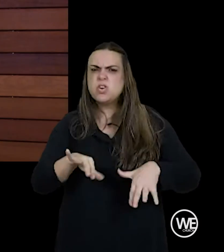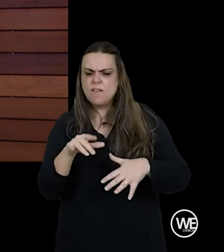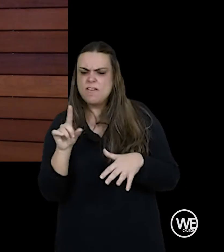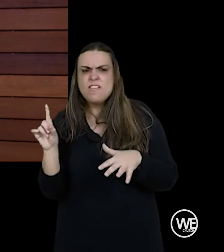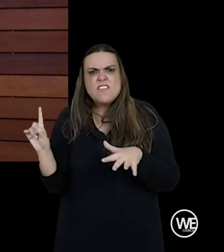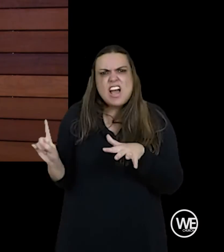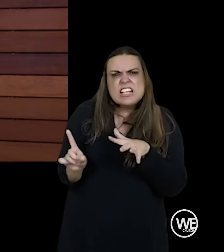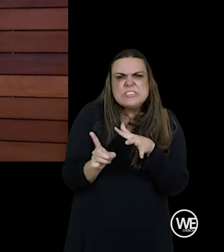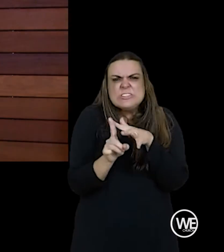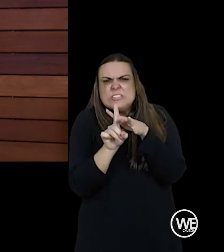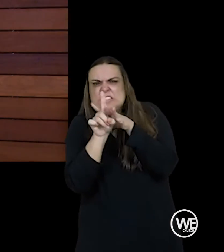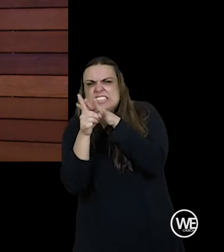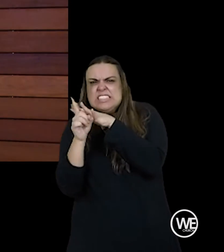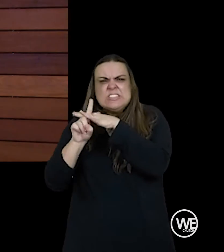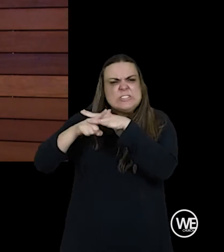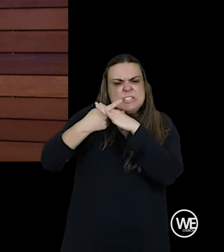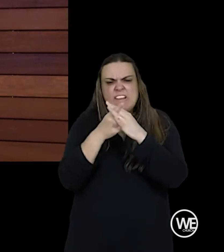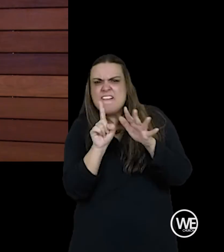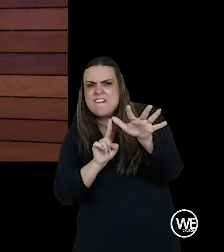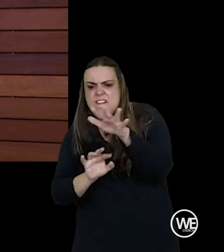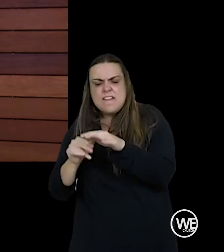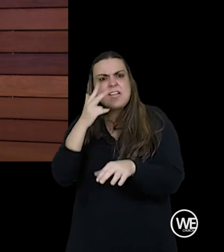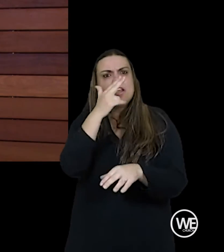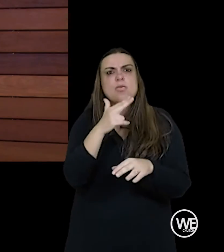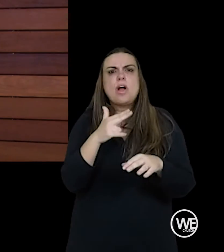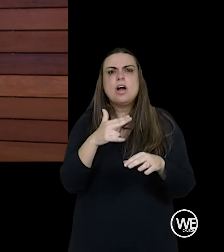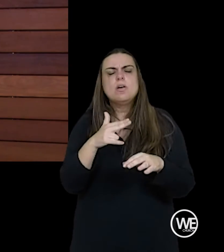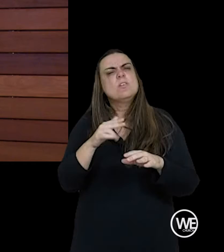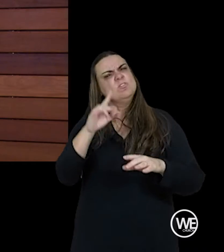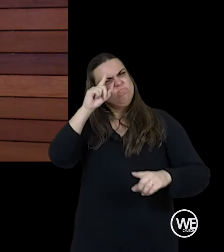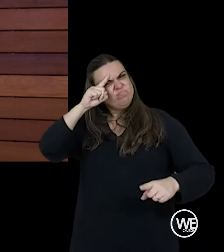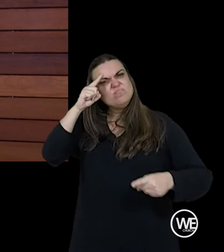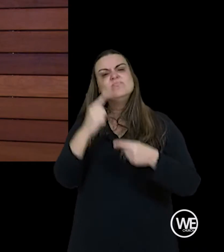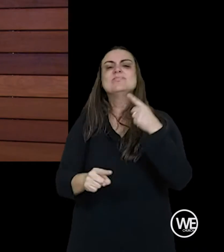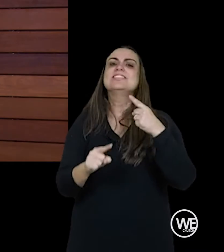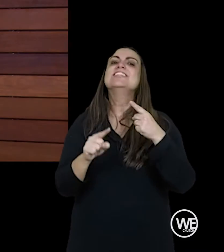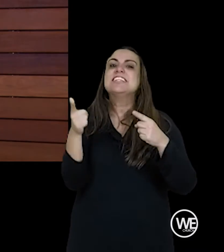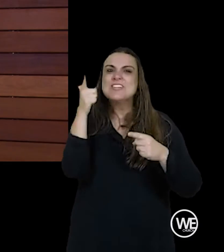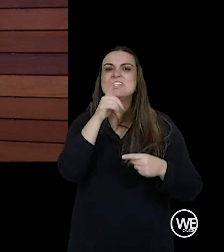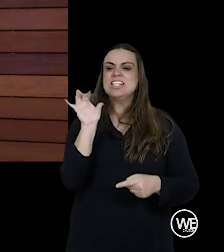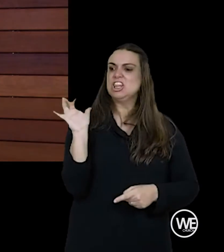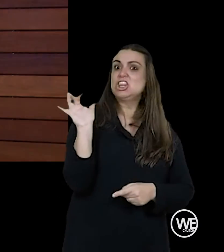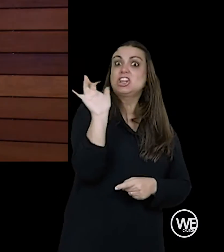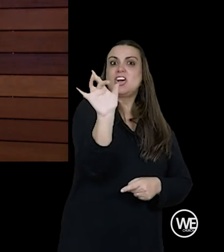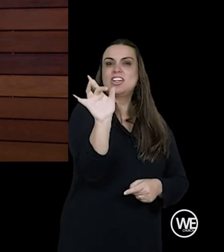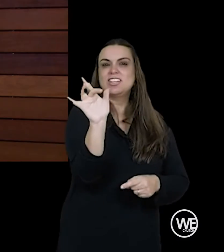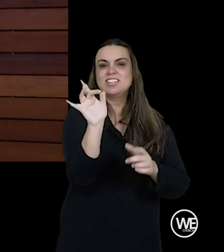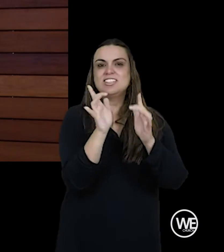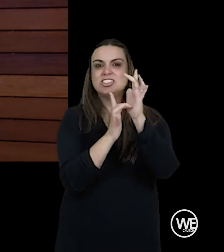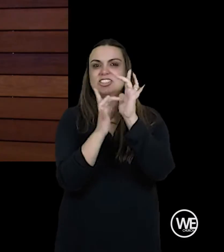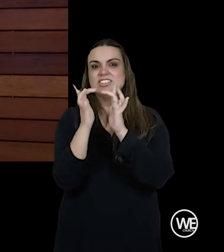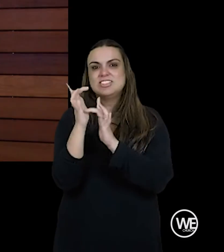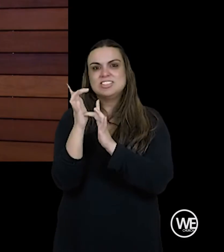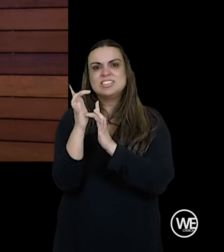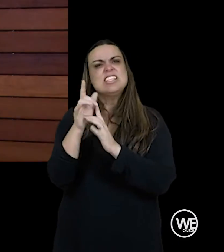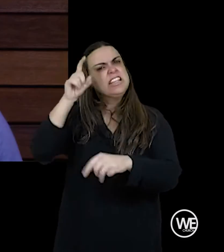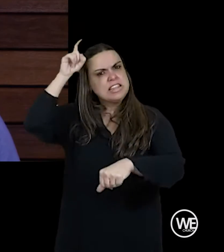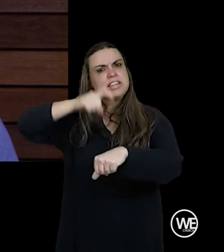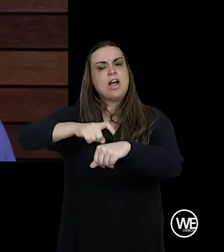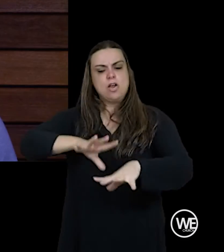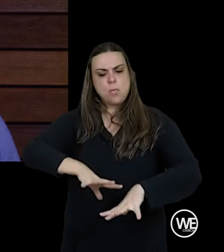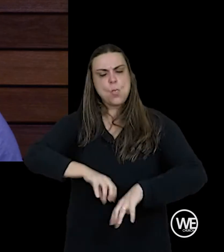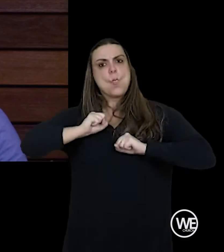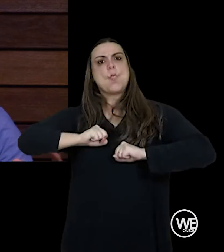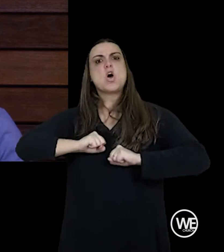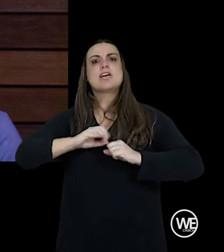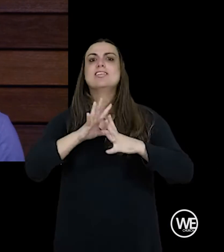no meio da multidão, não olhar a multidão como um obstáculo e chegar no Mestre e receber de imediato a cura